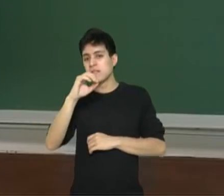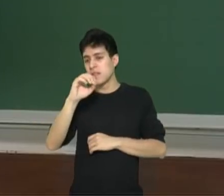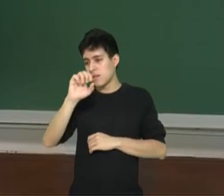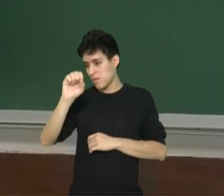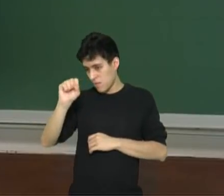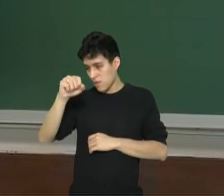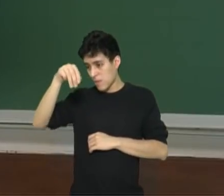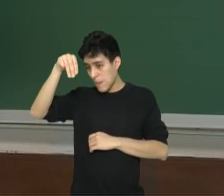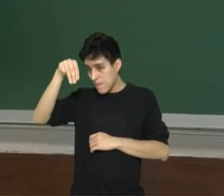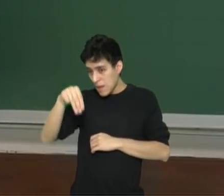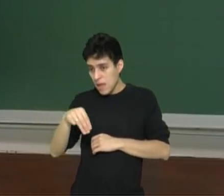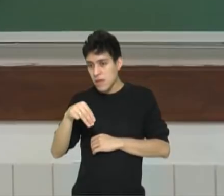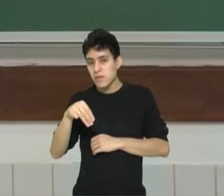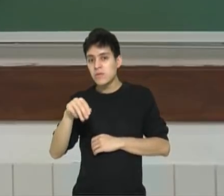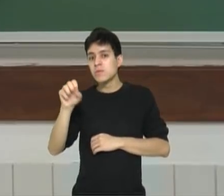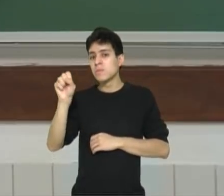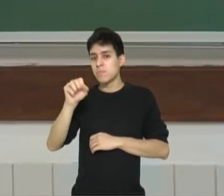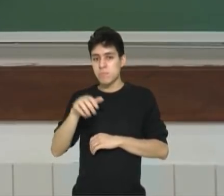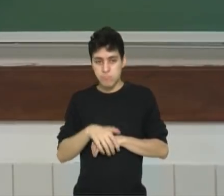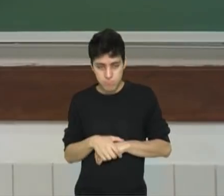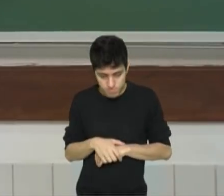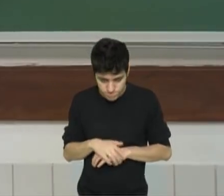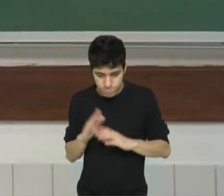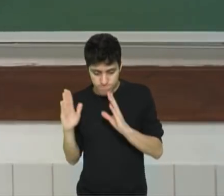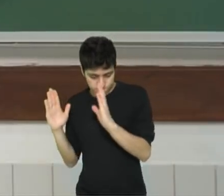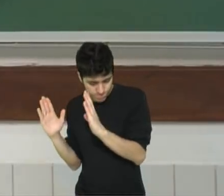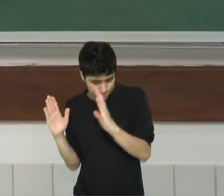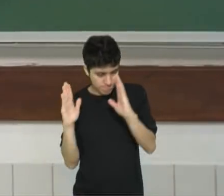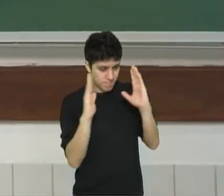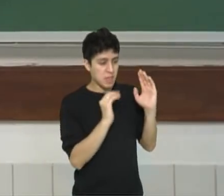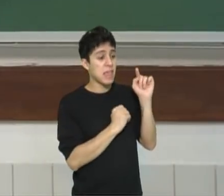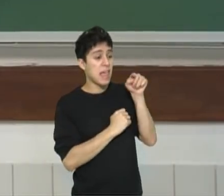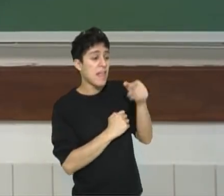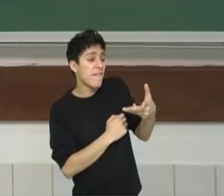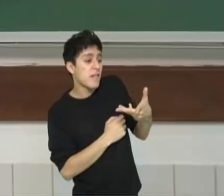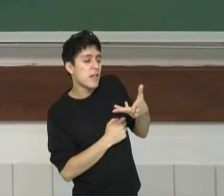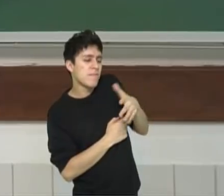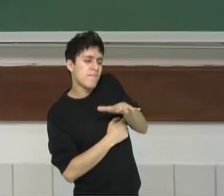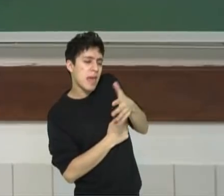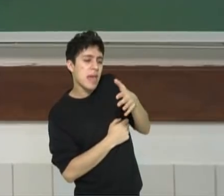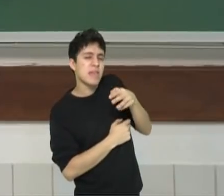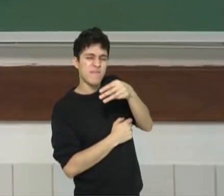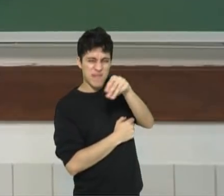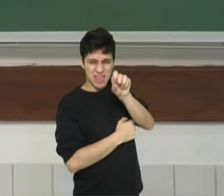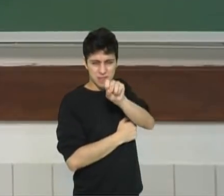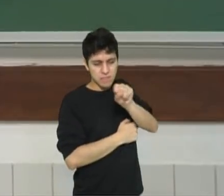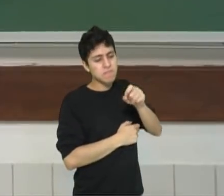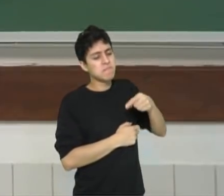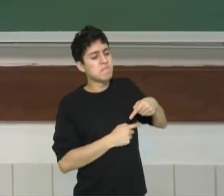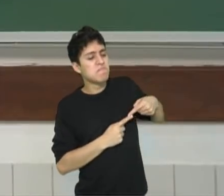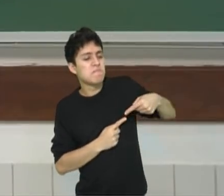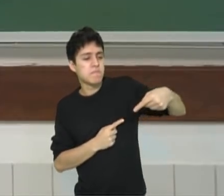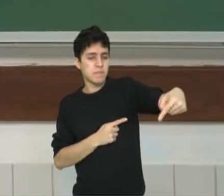2,08 metros por segundo. Então, essa é a velocidade média desse canguru em metros por